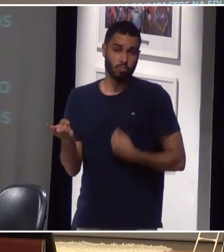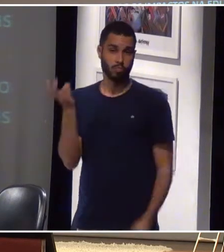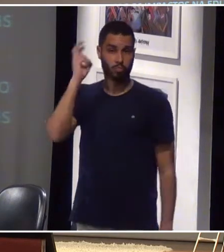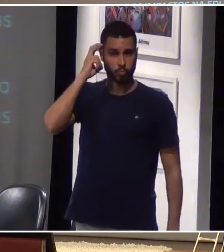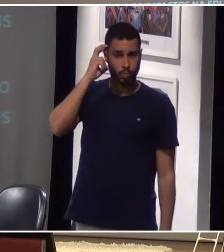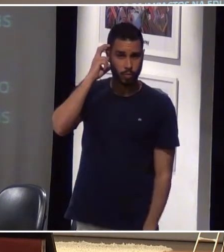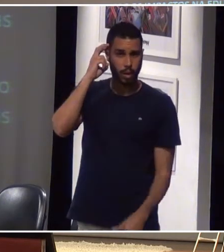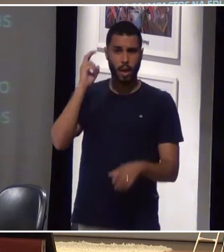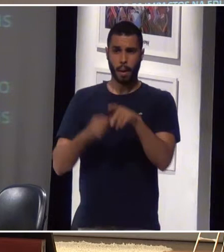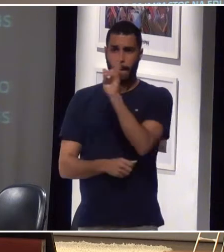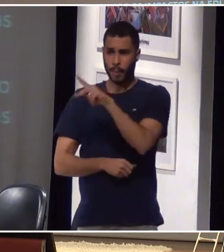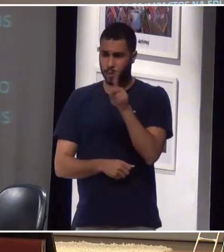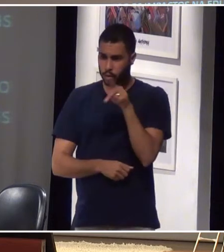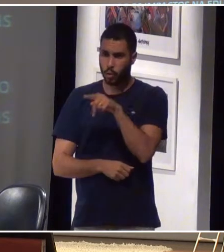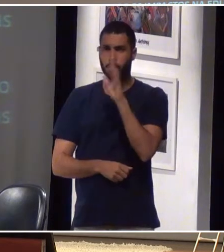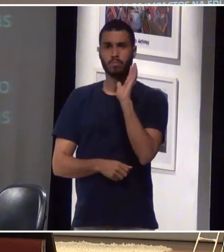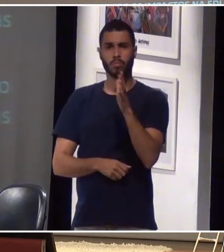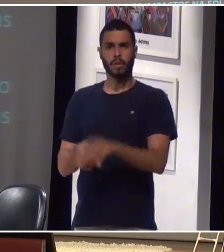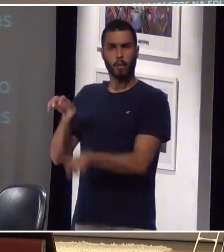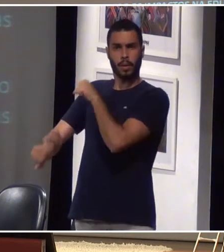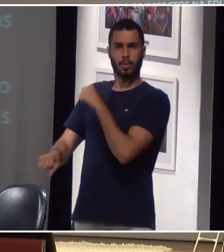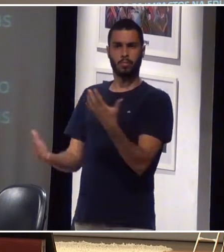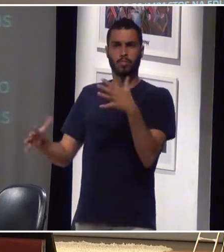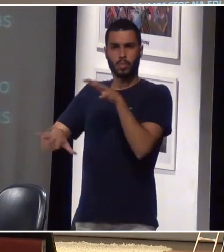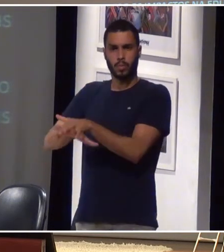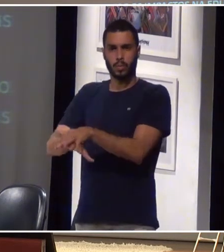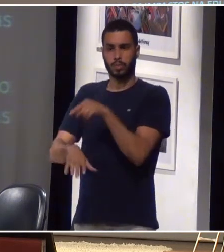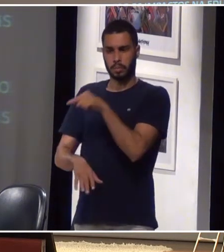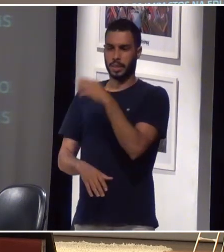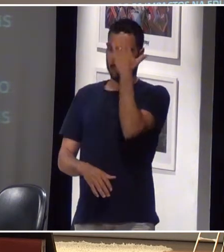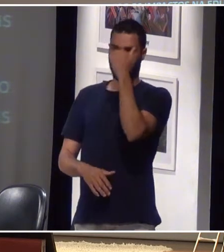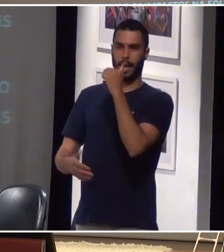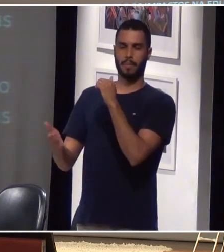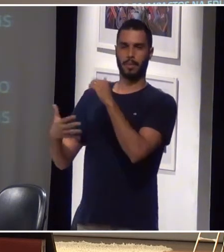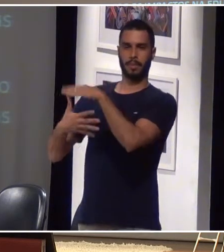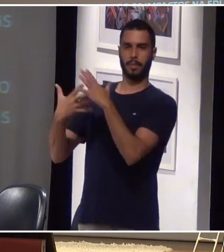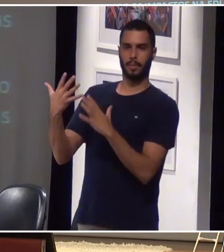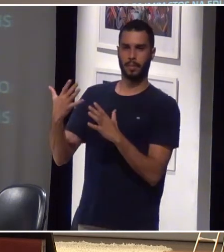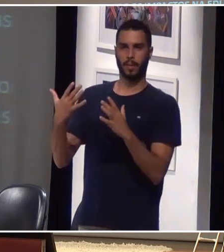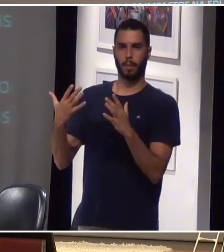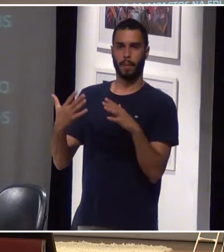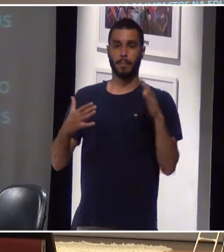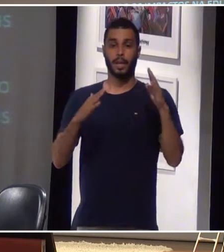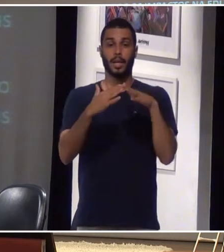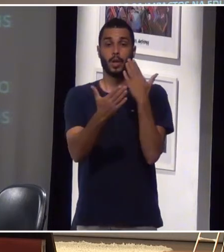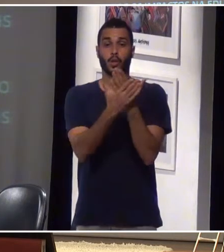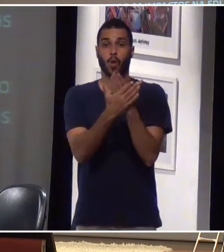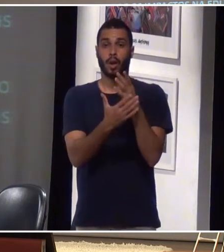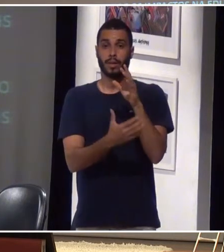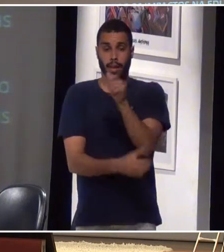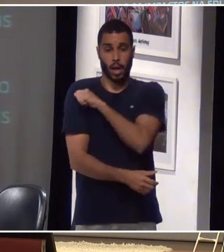professores estando, entre aspas, preparados para a inclusão, por saberem Libras, muitas escolas tutelam os alunos